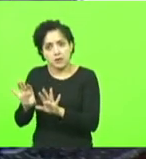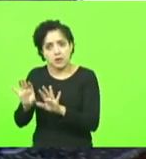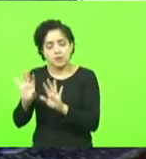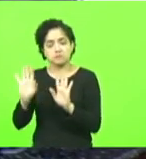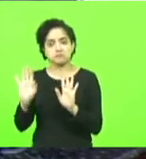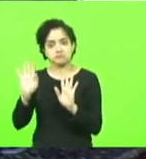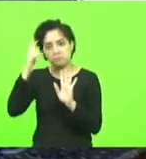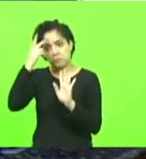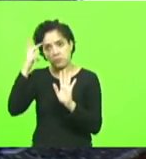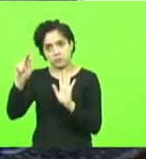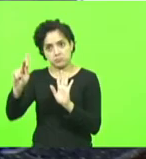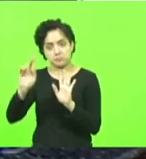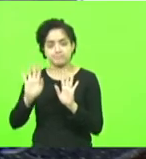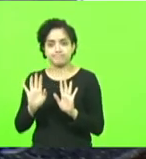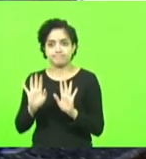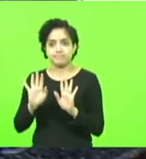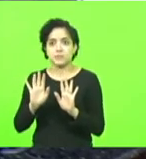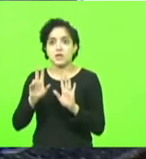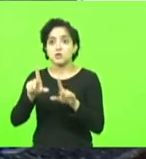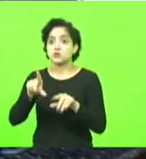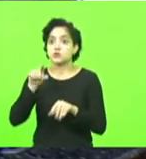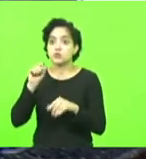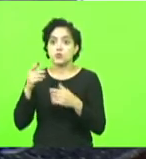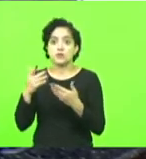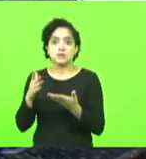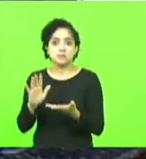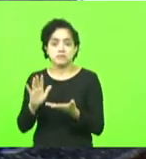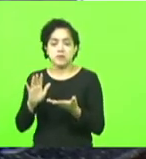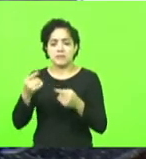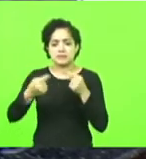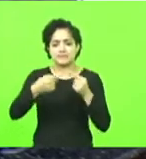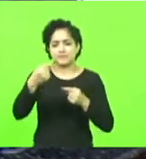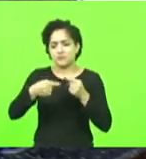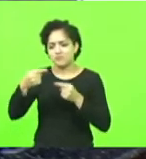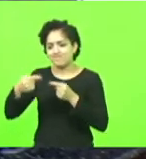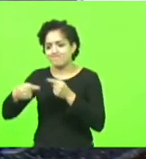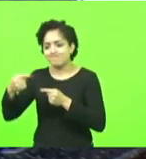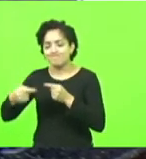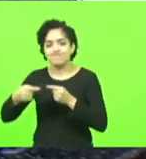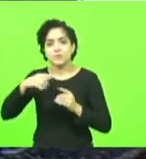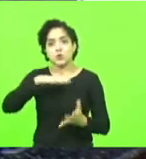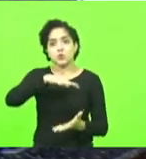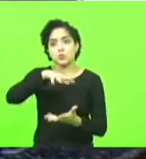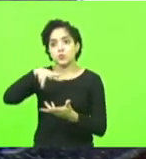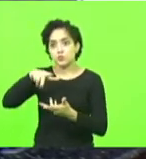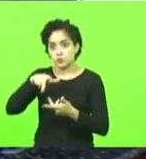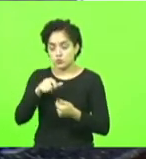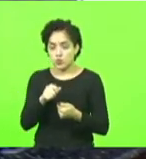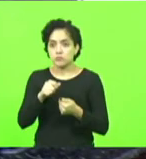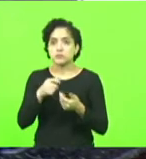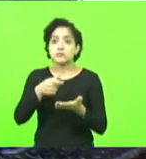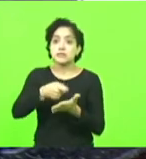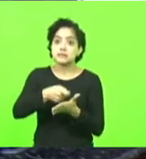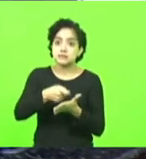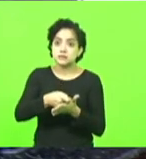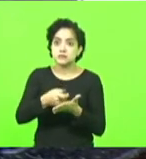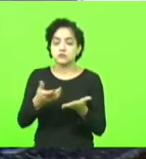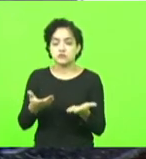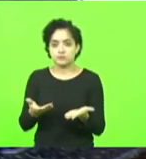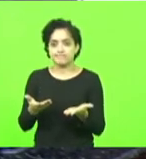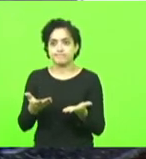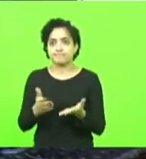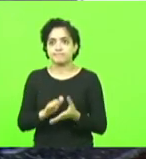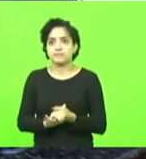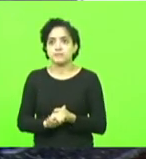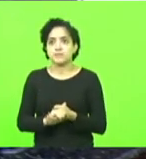a sua escolha. Mas não vamos politizar isso, porque é no mundo todo que está exigindo passaporte. Tá?